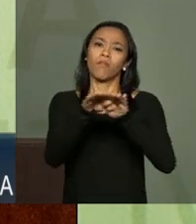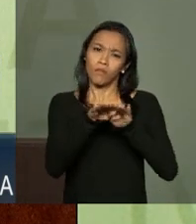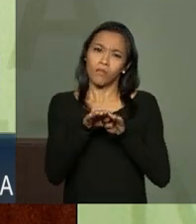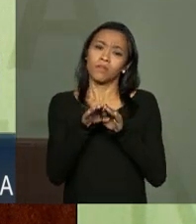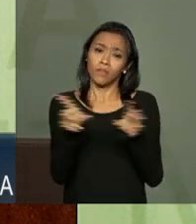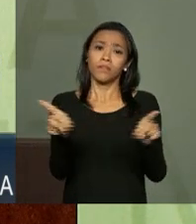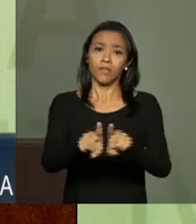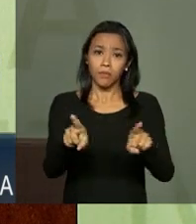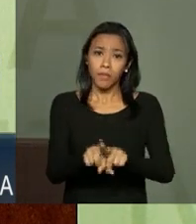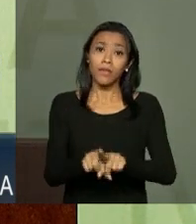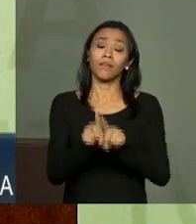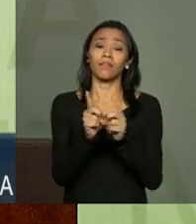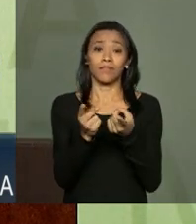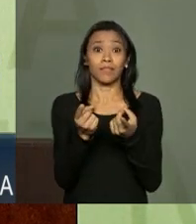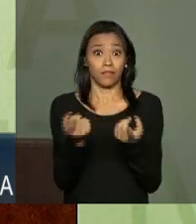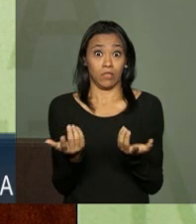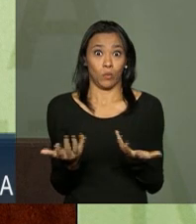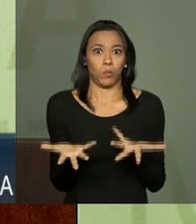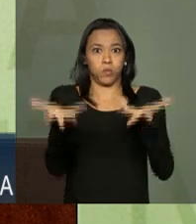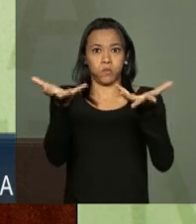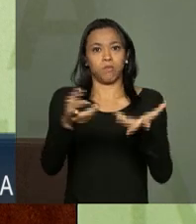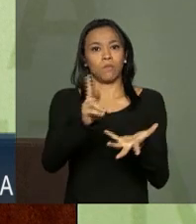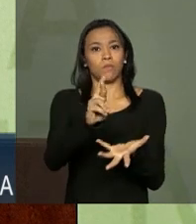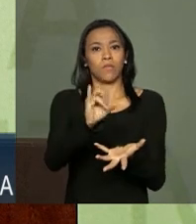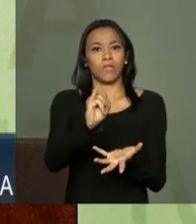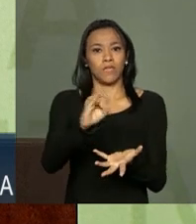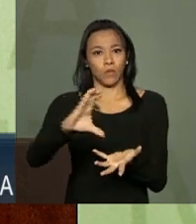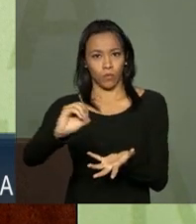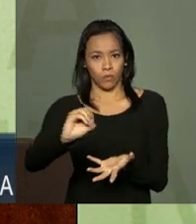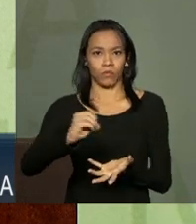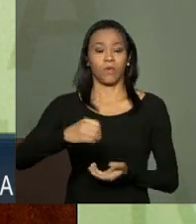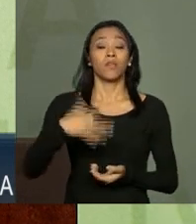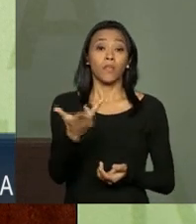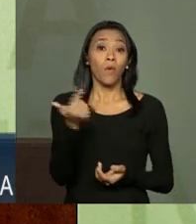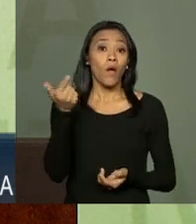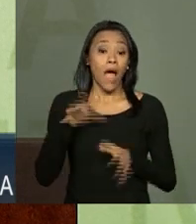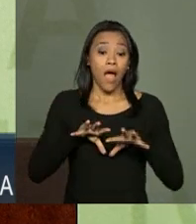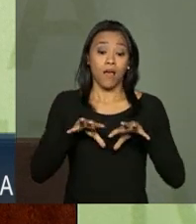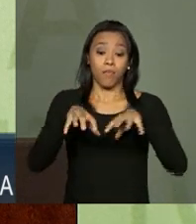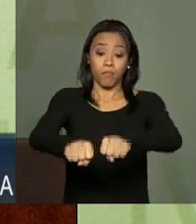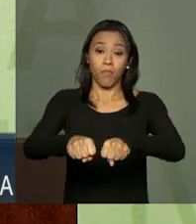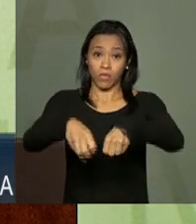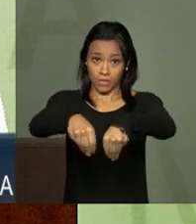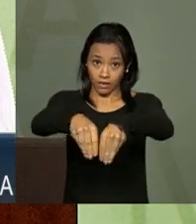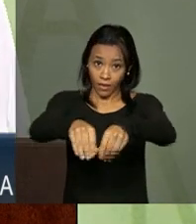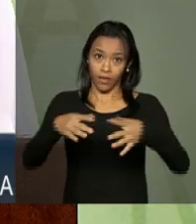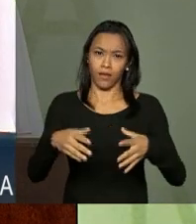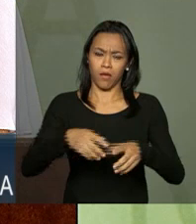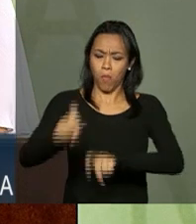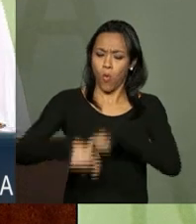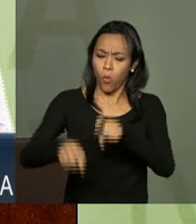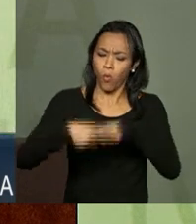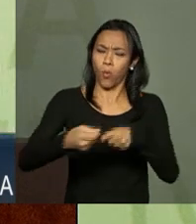mas também muito mais rico. Acesso à terra produtiva, acesso